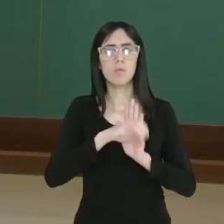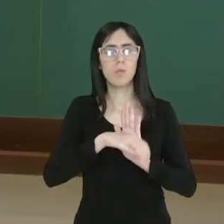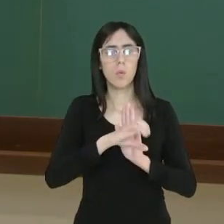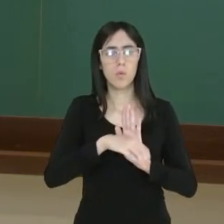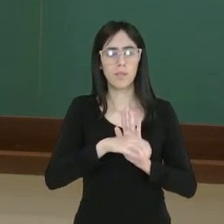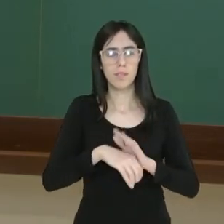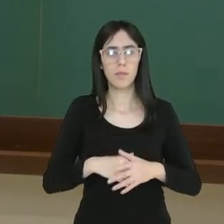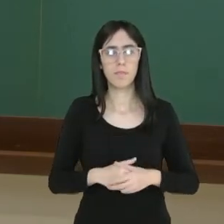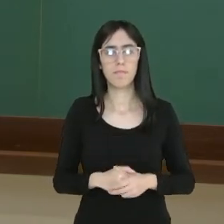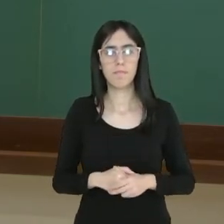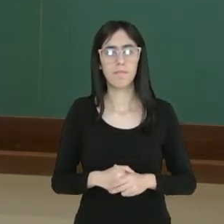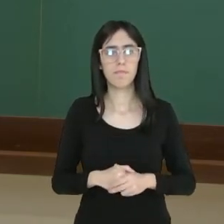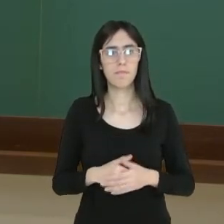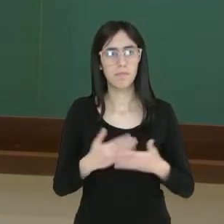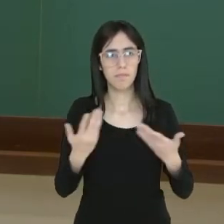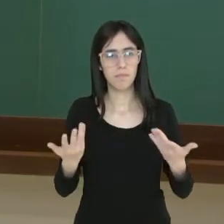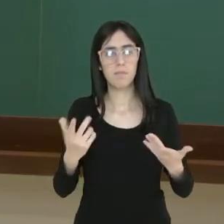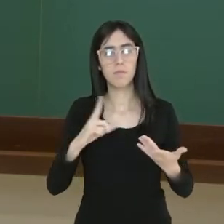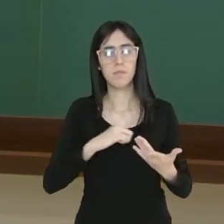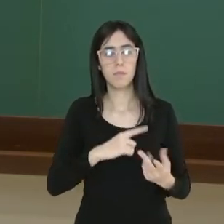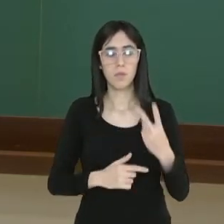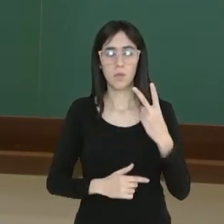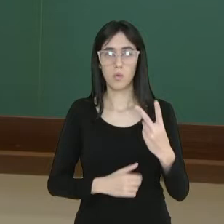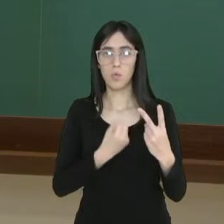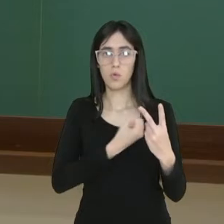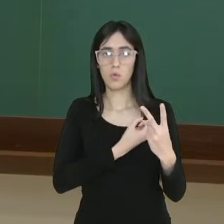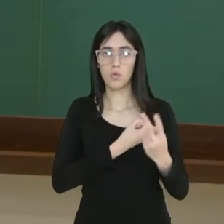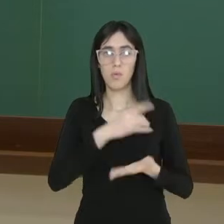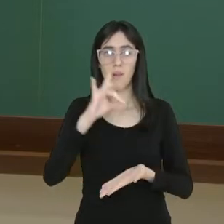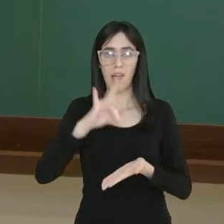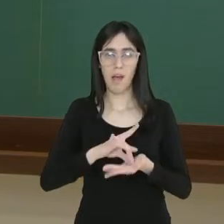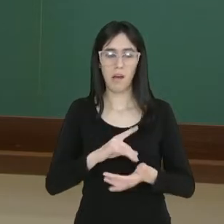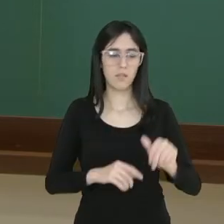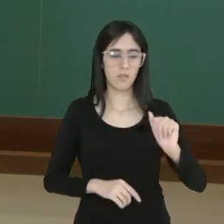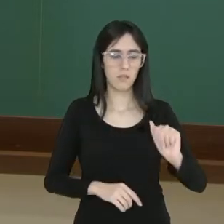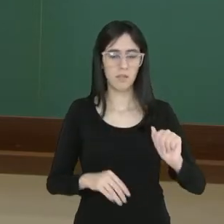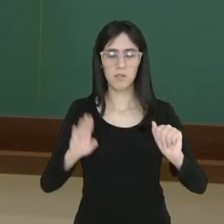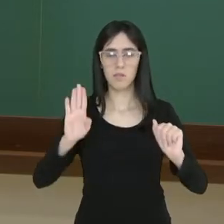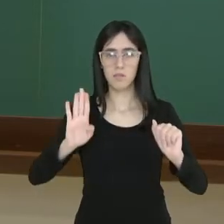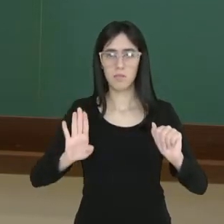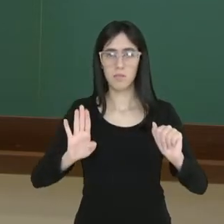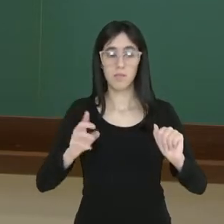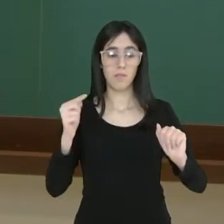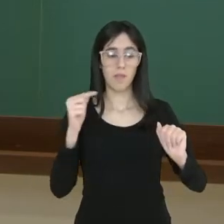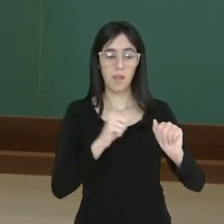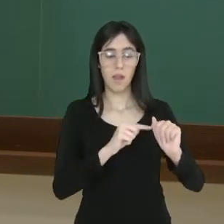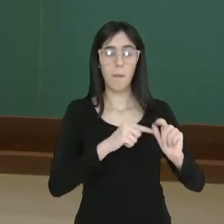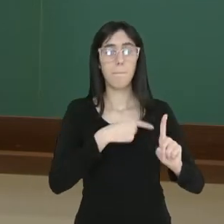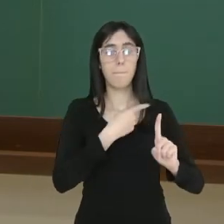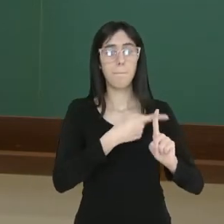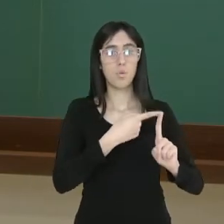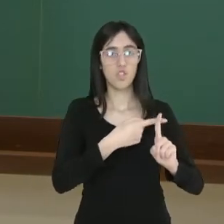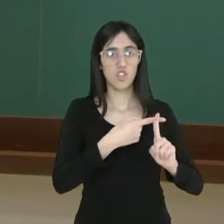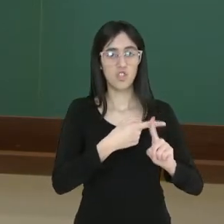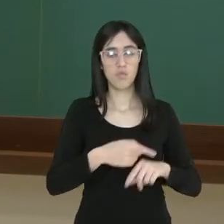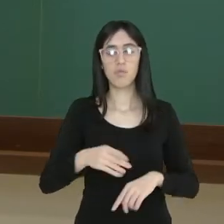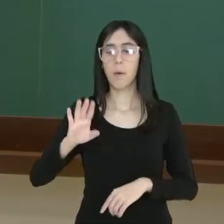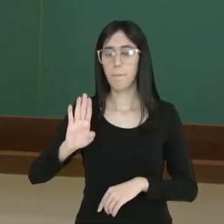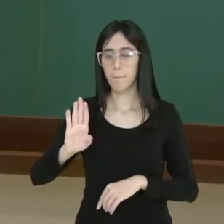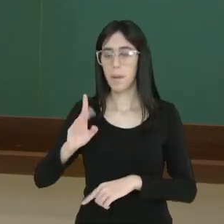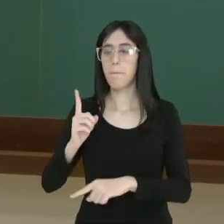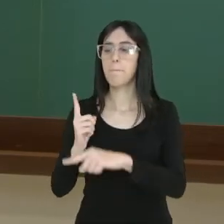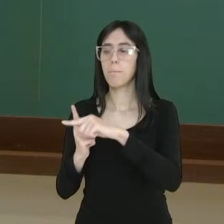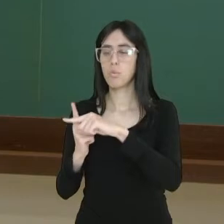Então, dados dois números reais, A e B, com o meu A positivo, o meu B